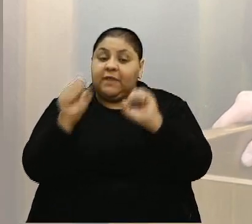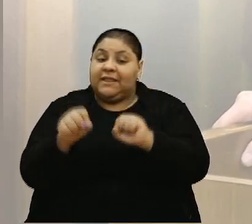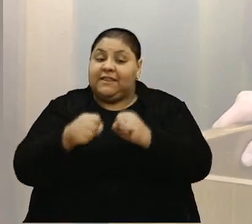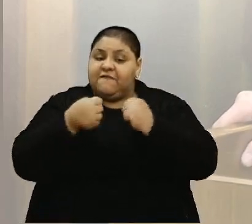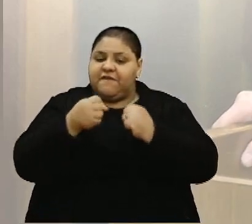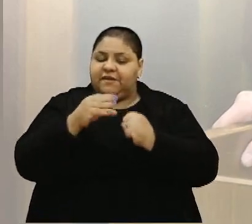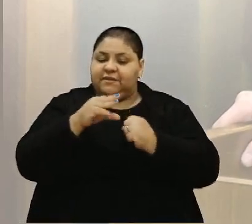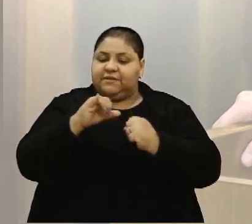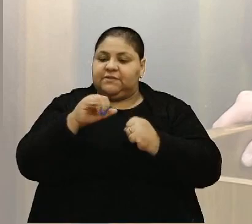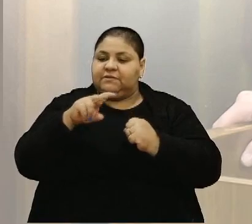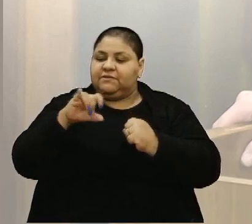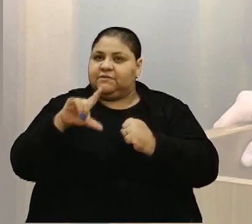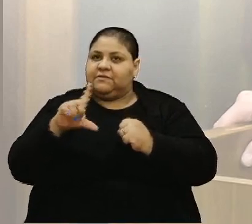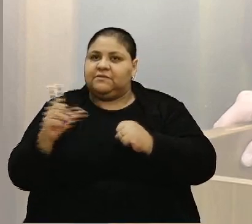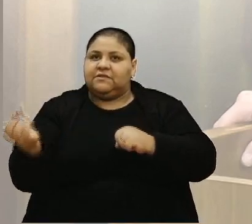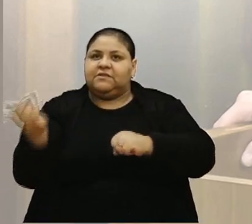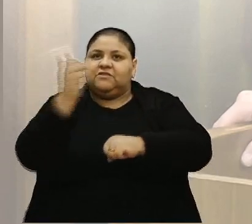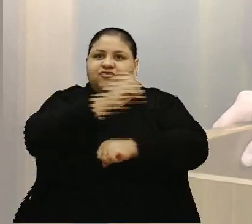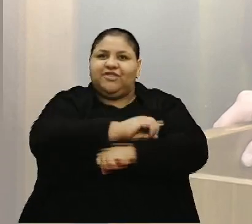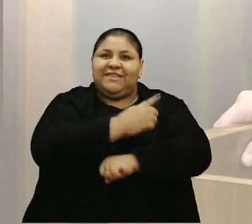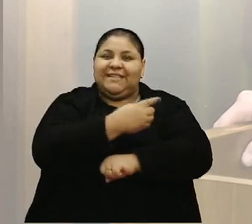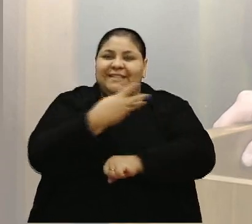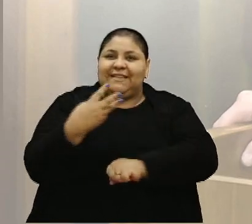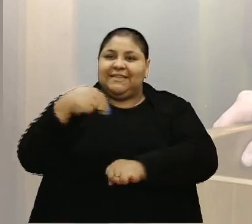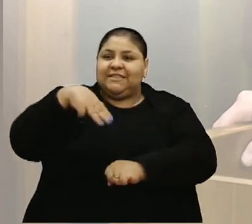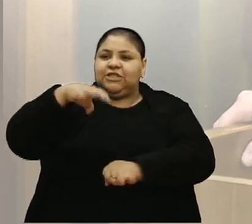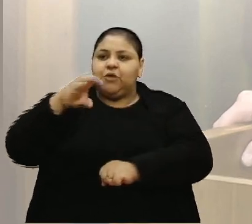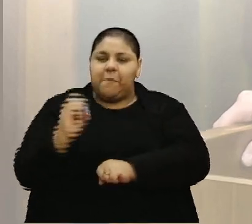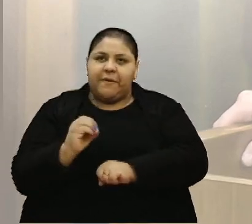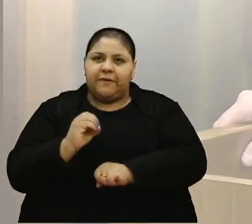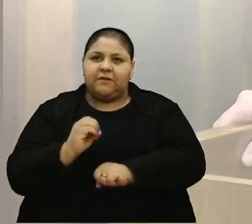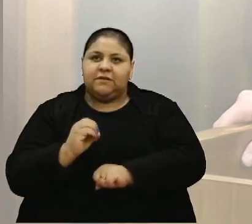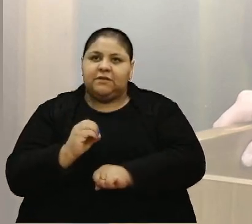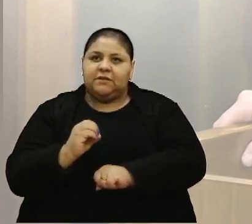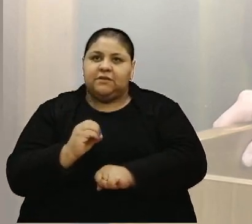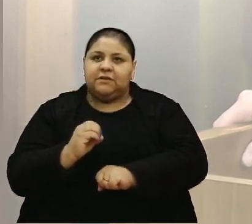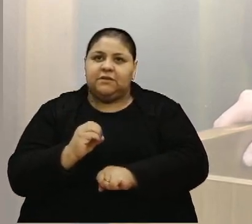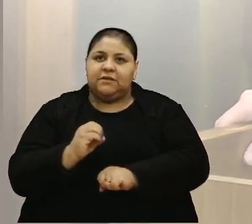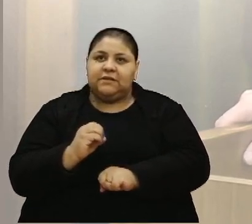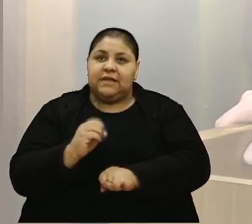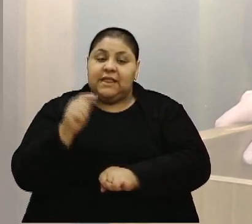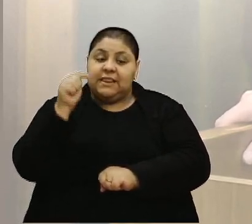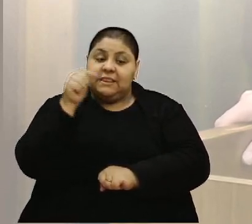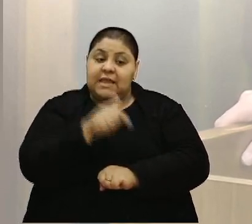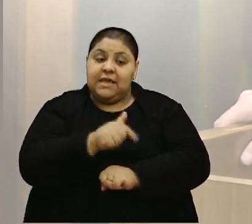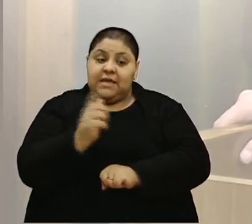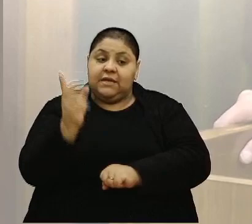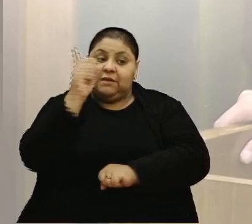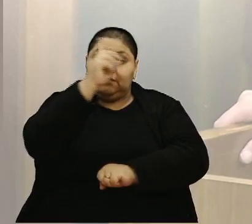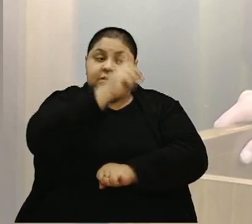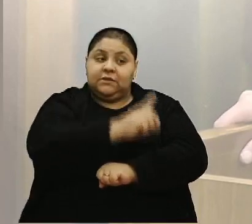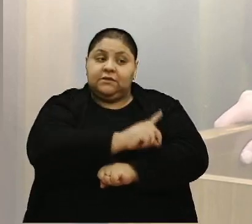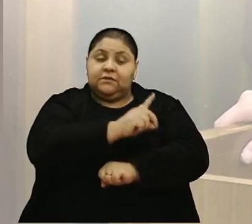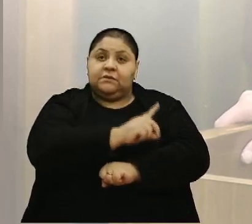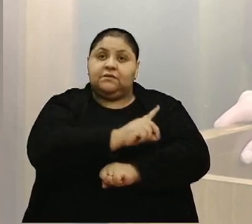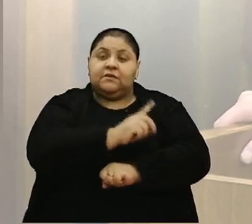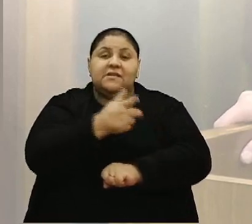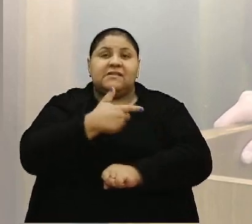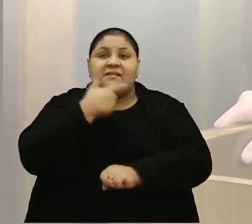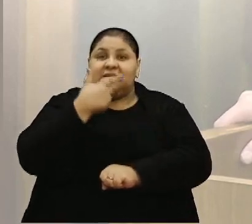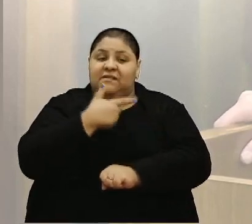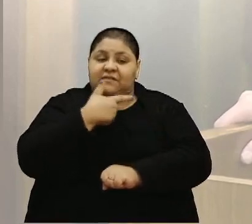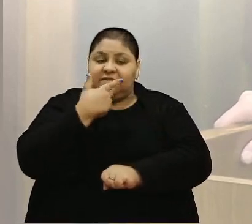Civil no dia 13 de maio. E neste mesmo dia, a Defesa Civil alegou que